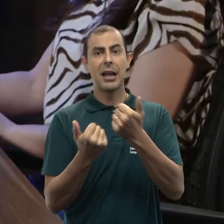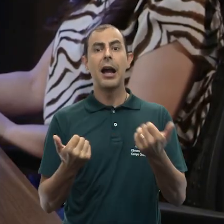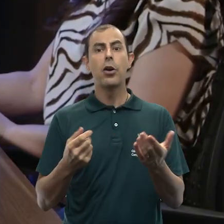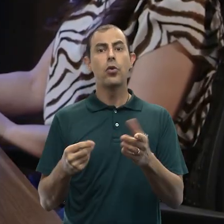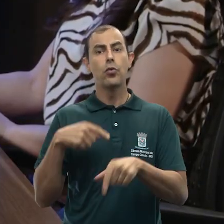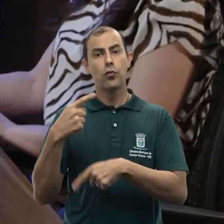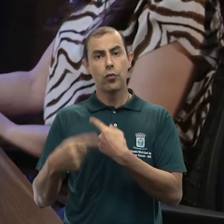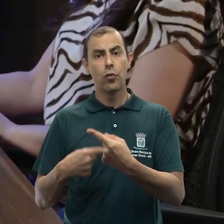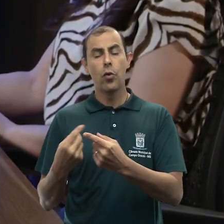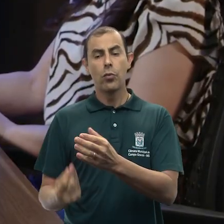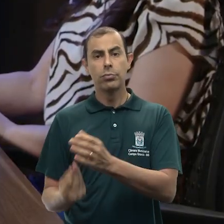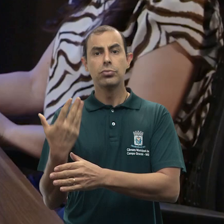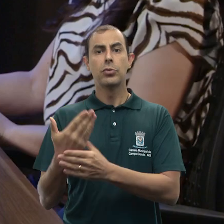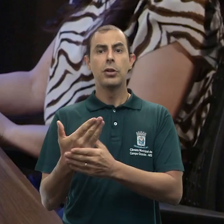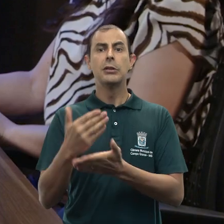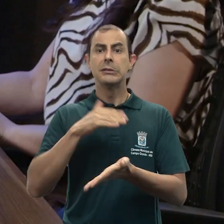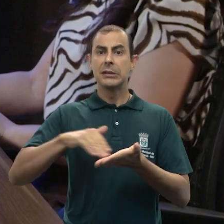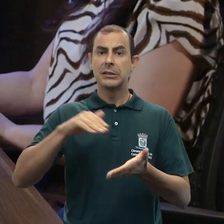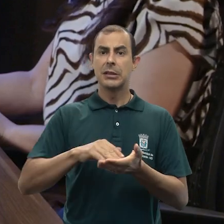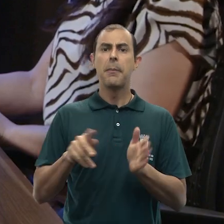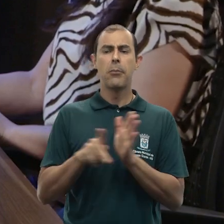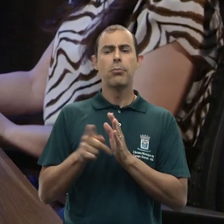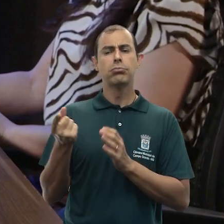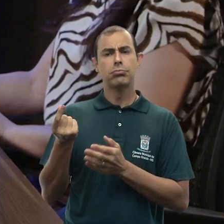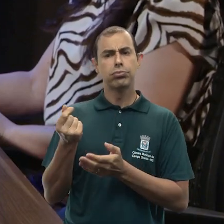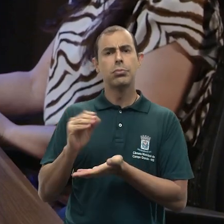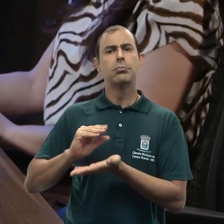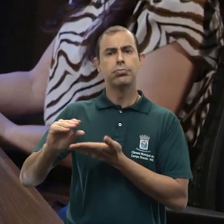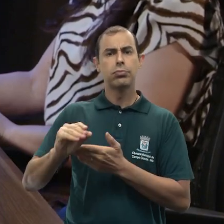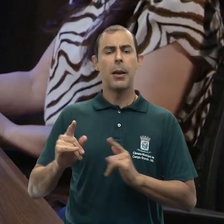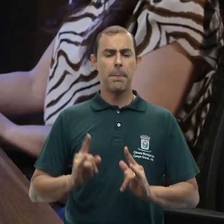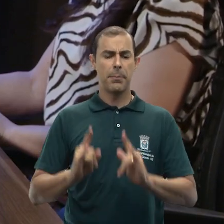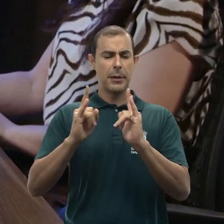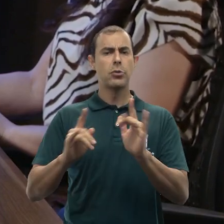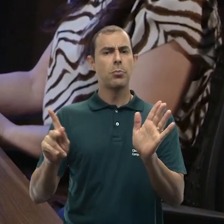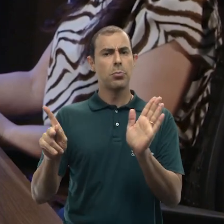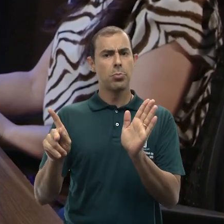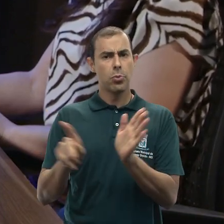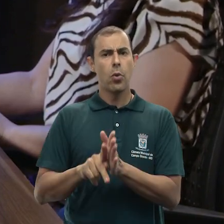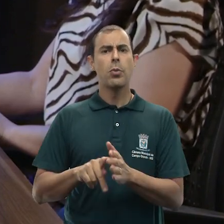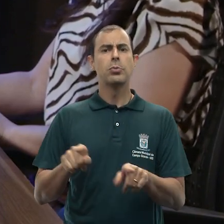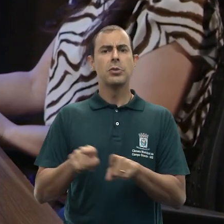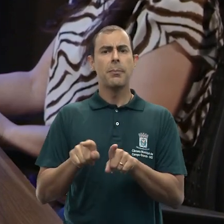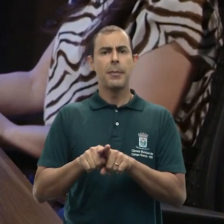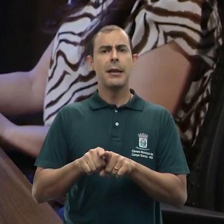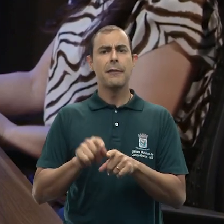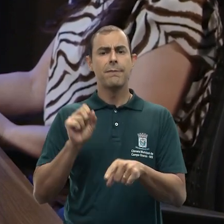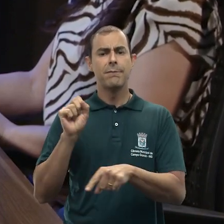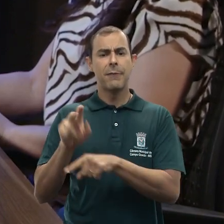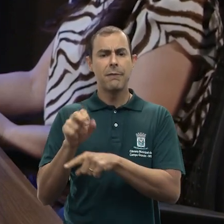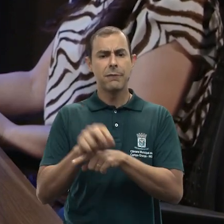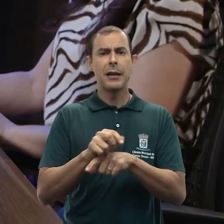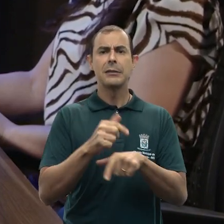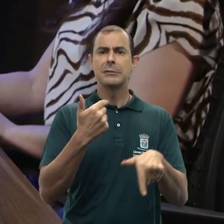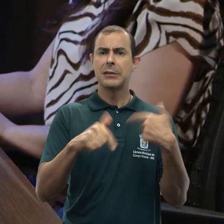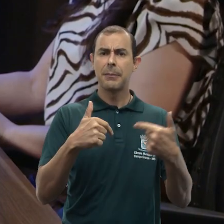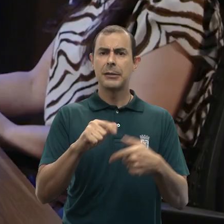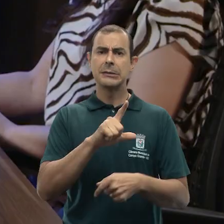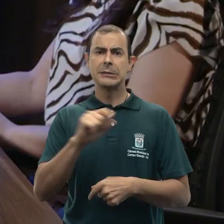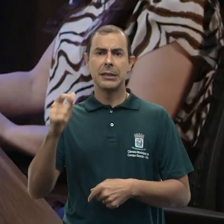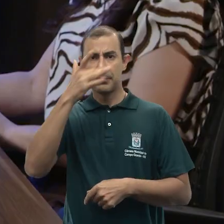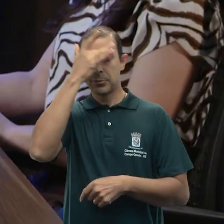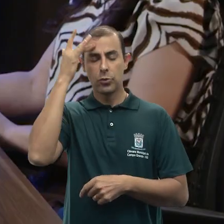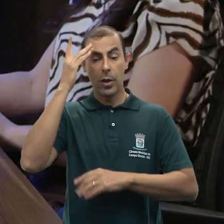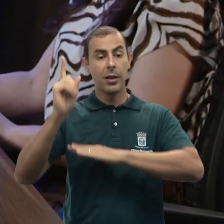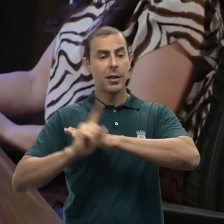uma secretaria com recursos próprios, um prédio próprio, com mais de 100 servidores, atendendo a juventude